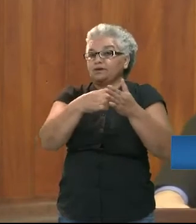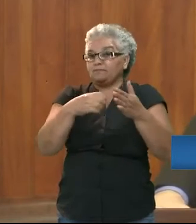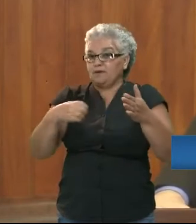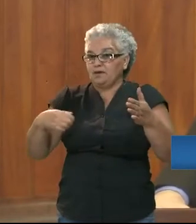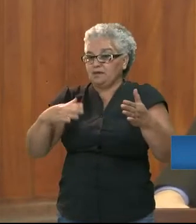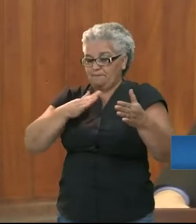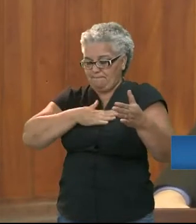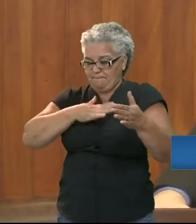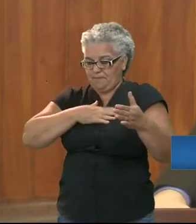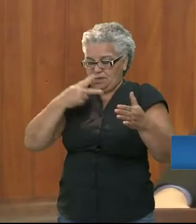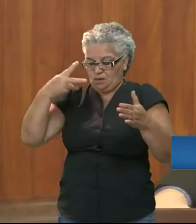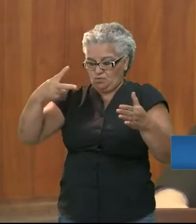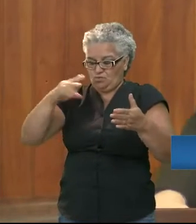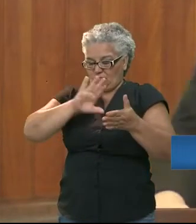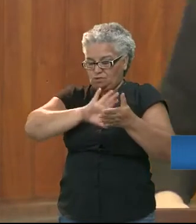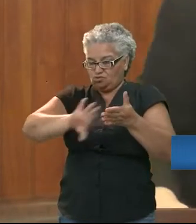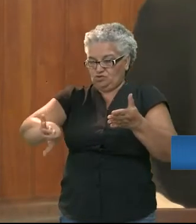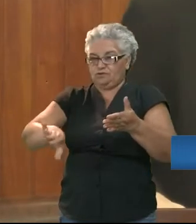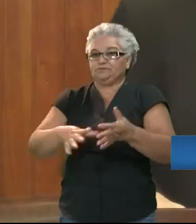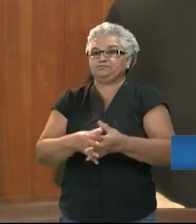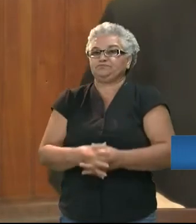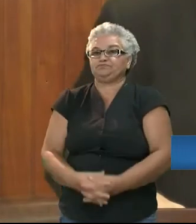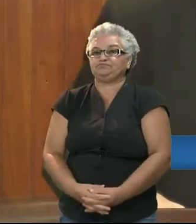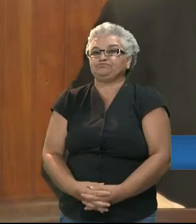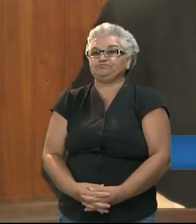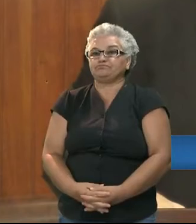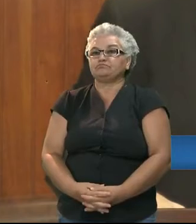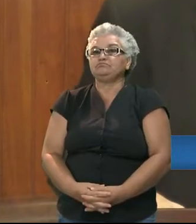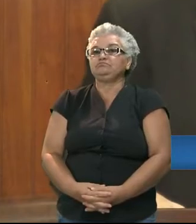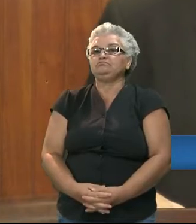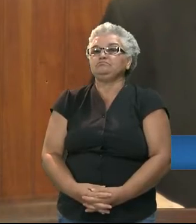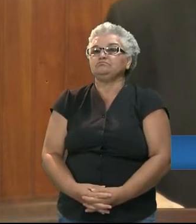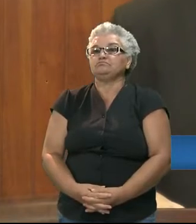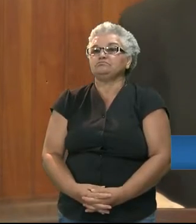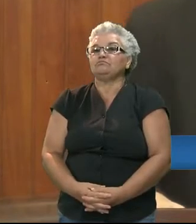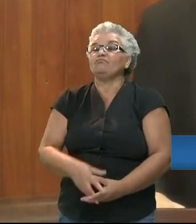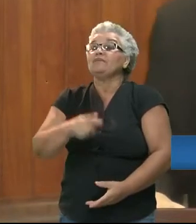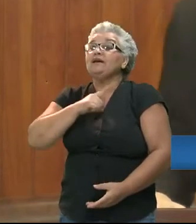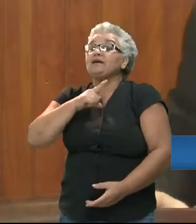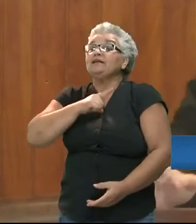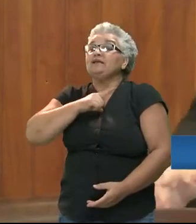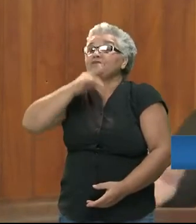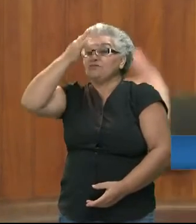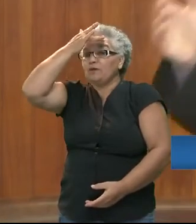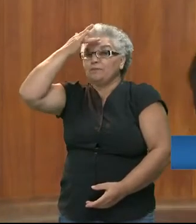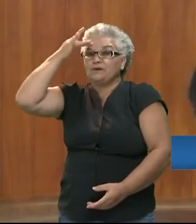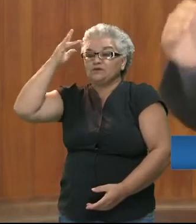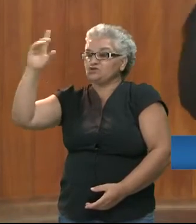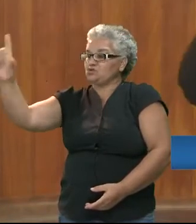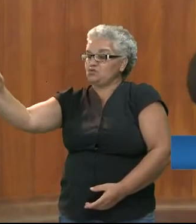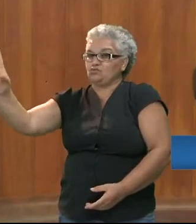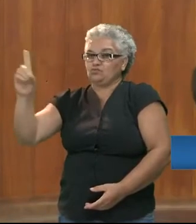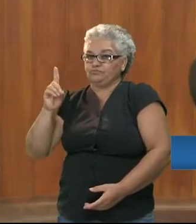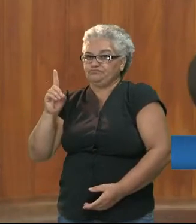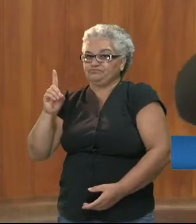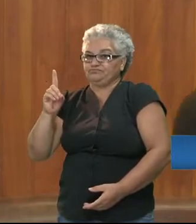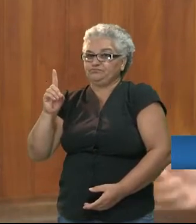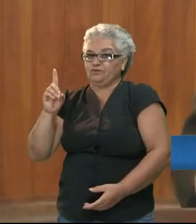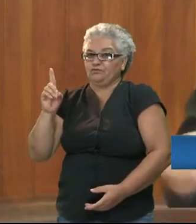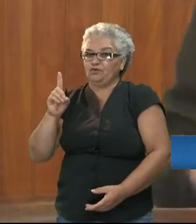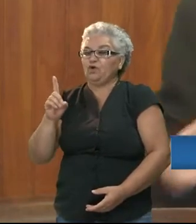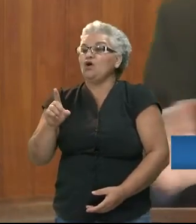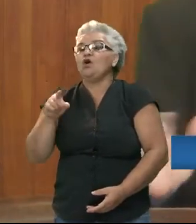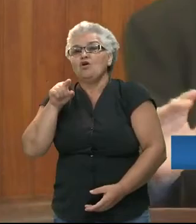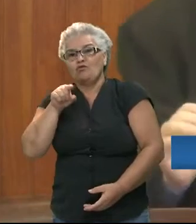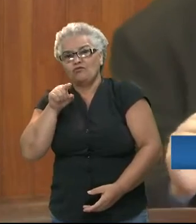emendas. Alguém me disse, senhor presidente, esses dias, falou, mas, vereador, você tem um projeto aqui que produziu